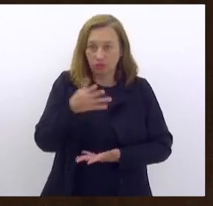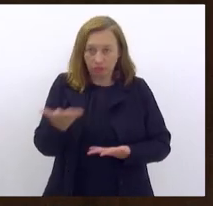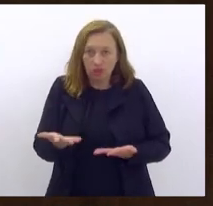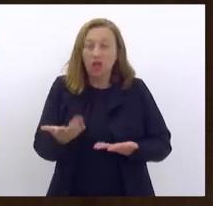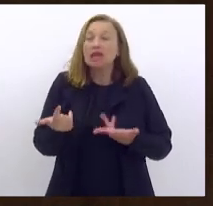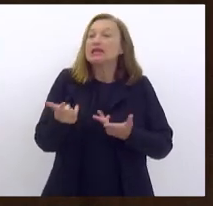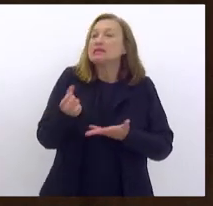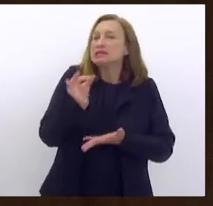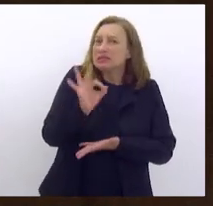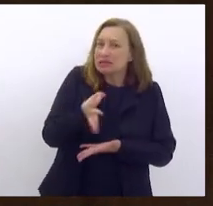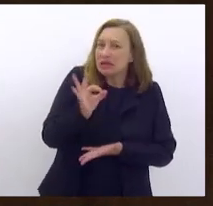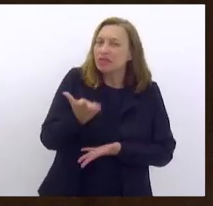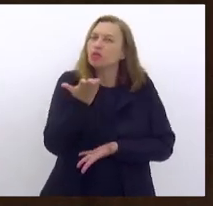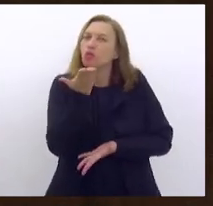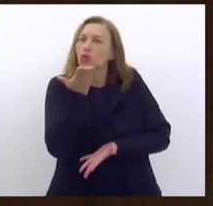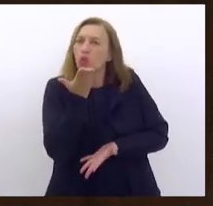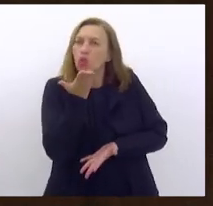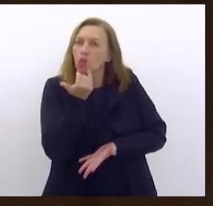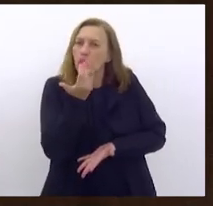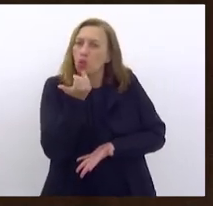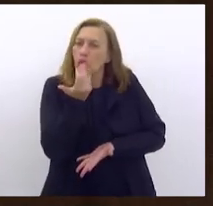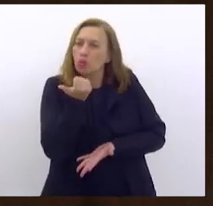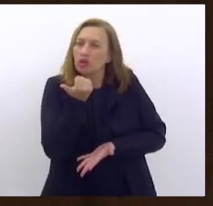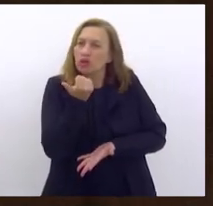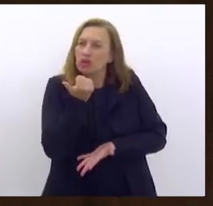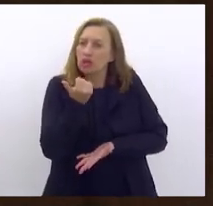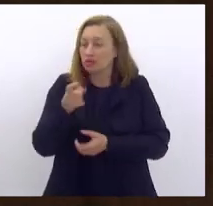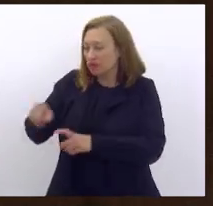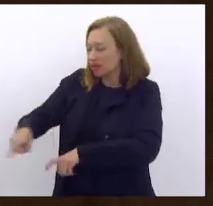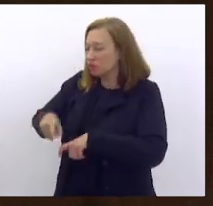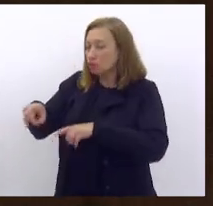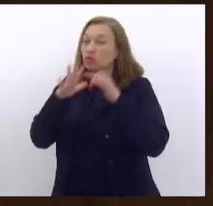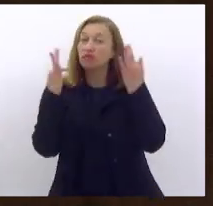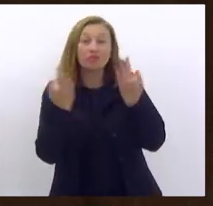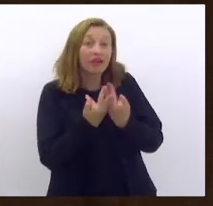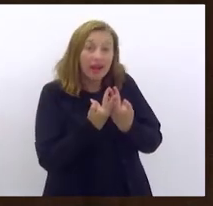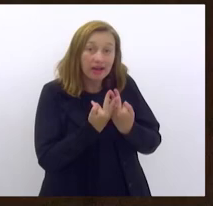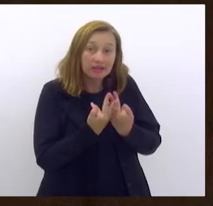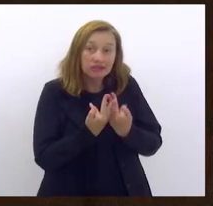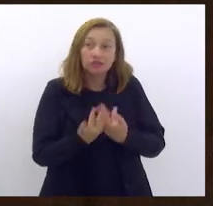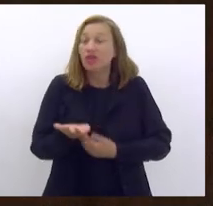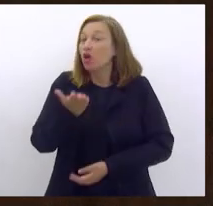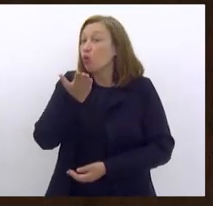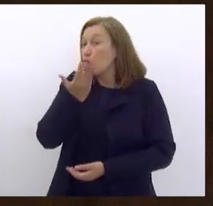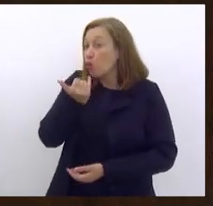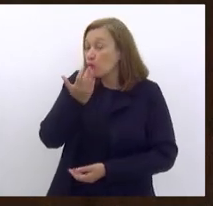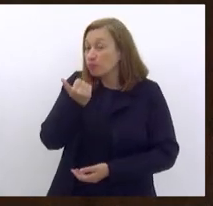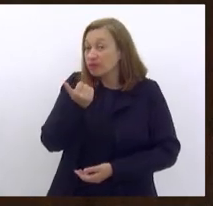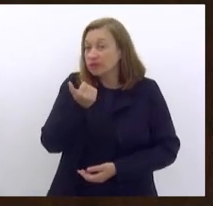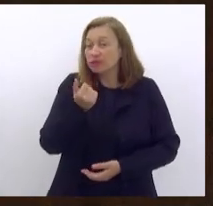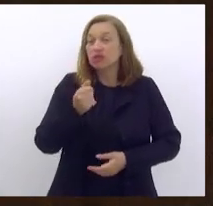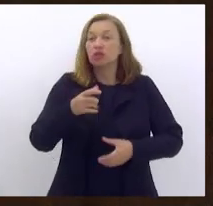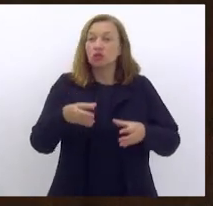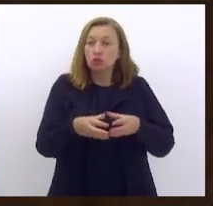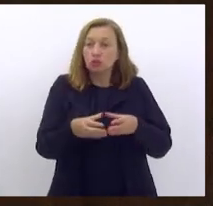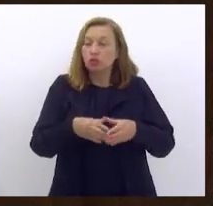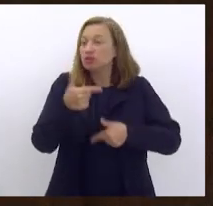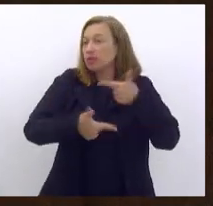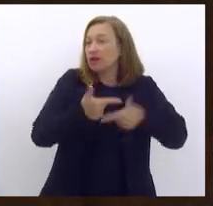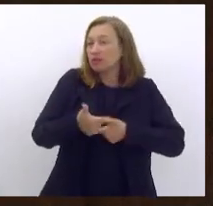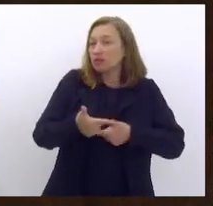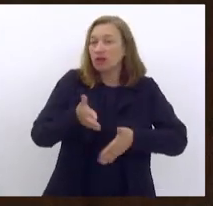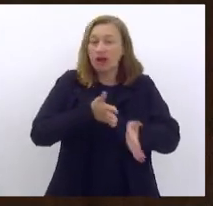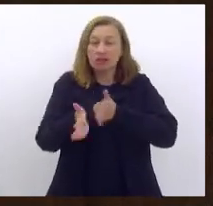São justamente os alimentos oriundos da agricultura familiar. Alimentos que a classe trabalhadora não tem acesso